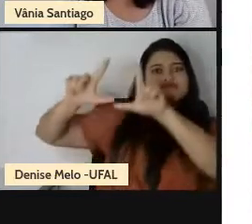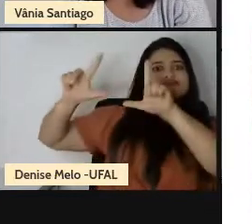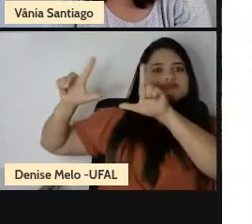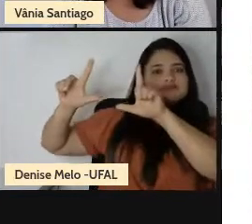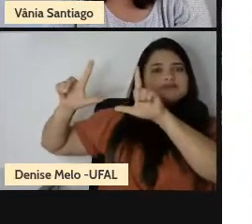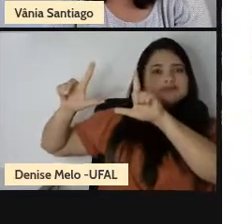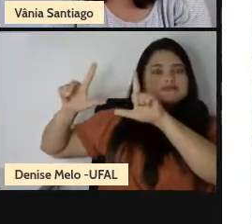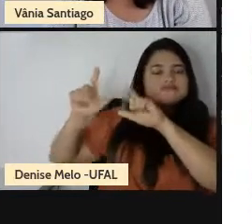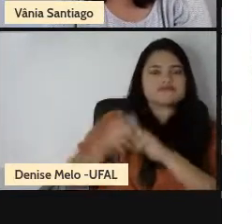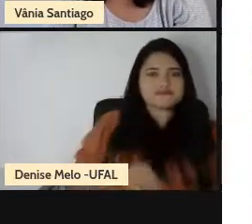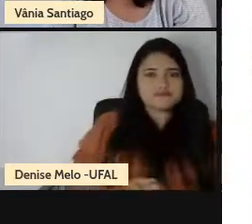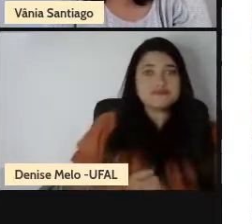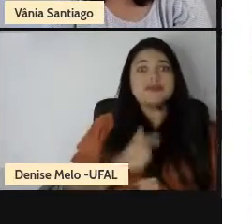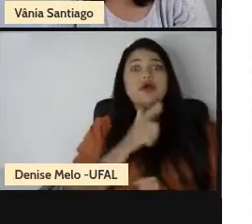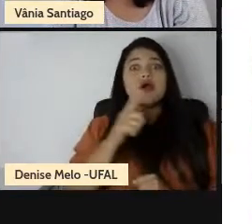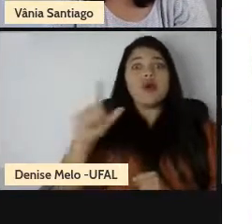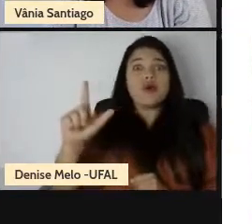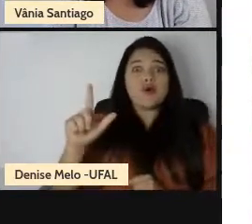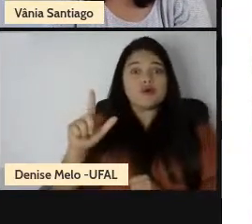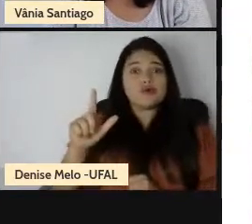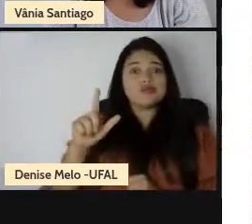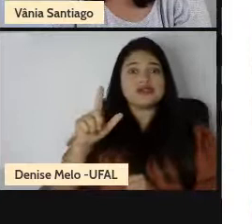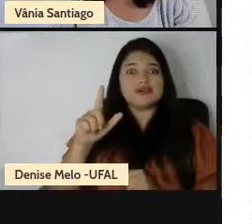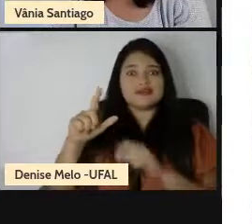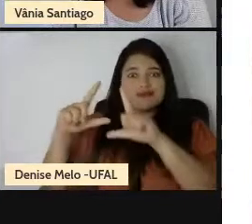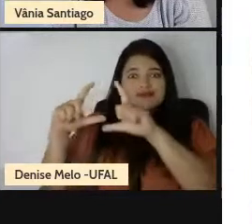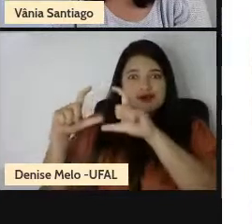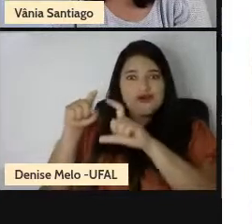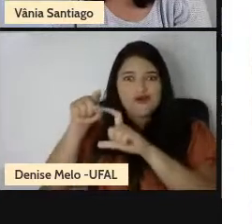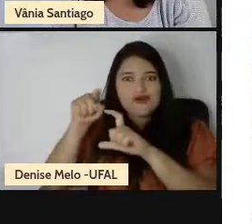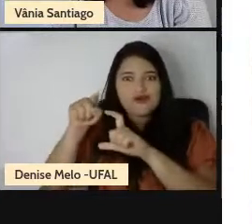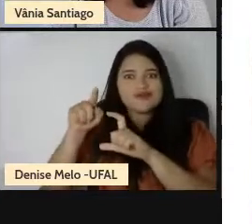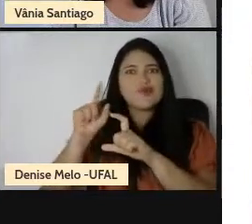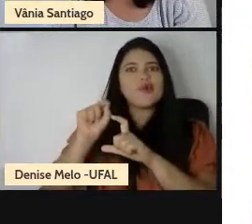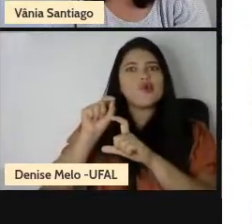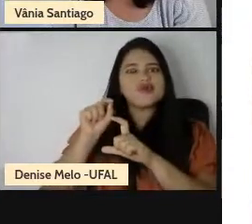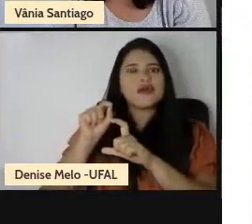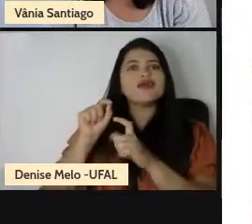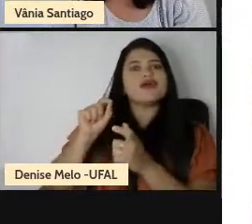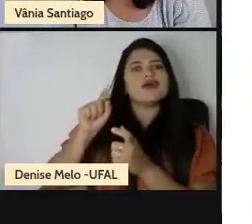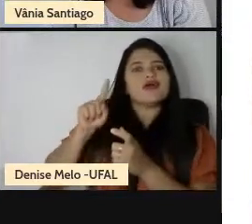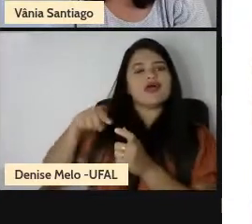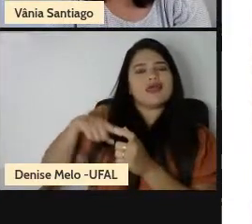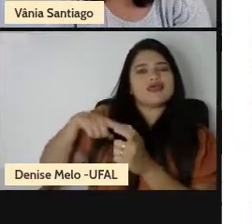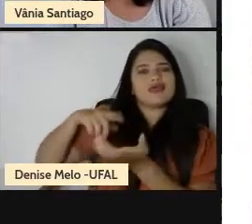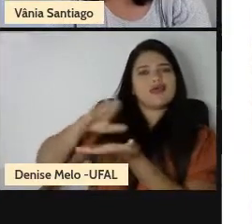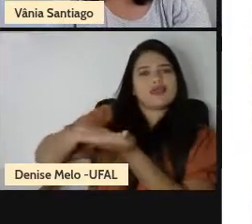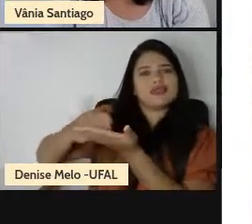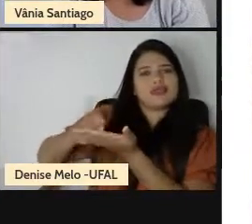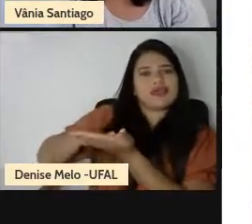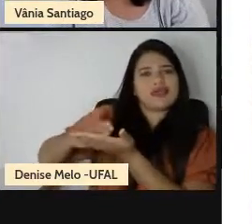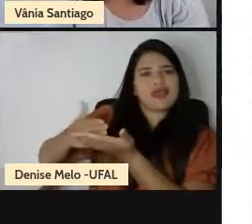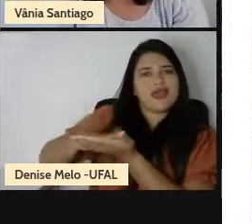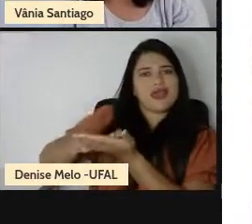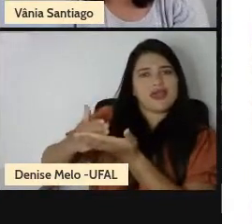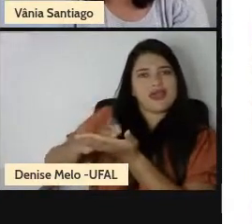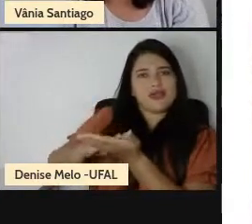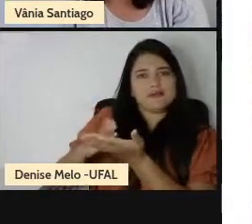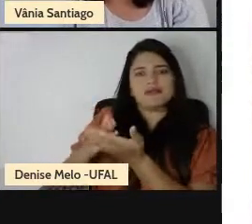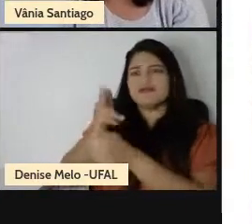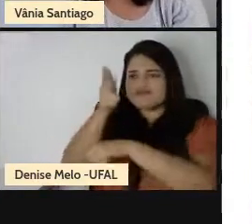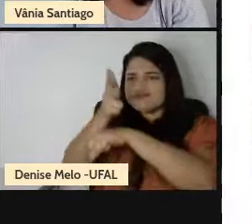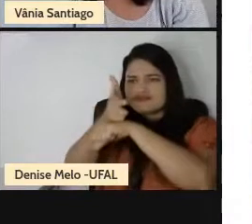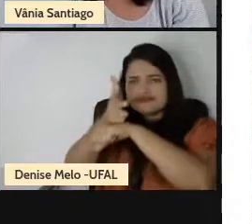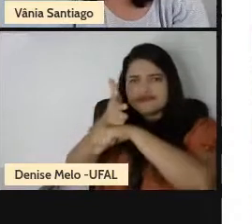Tem outra imagem que é do Prêmio Jabuti, em que o intérprete também está com a sua imagem sendo captada pela